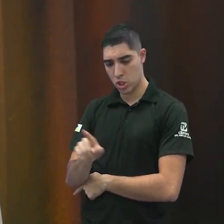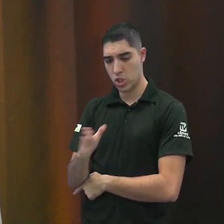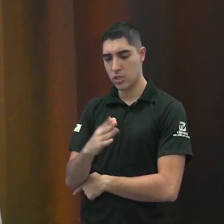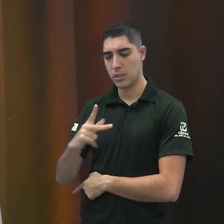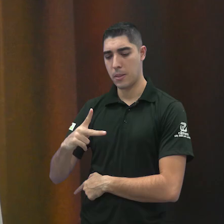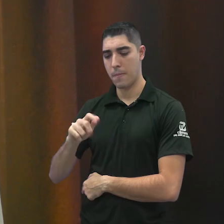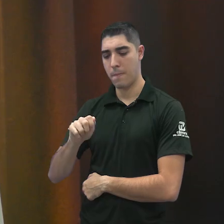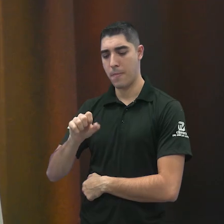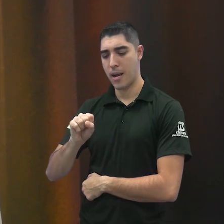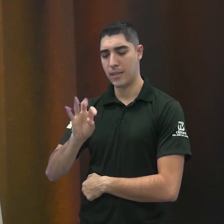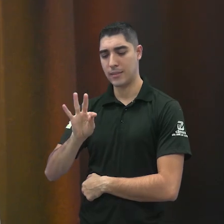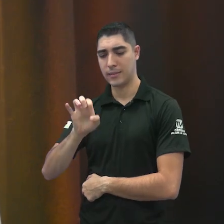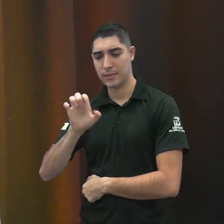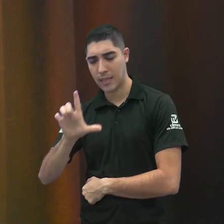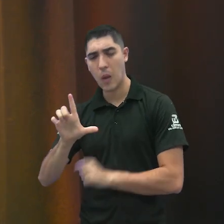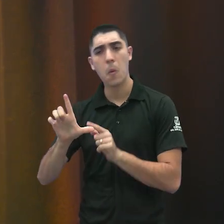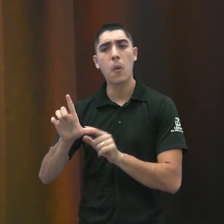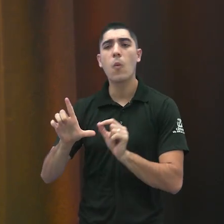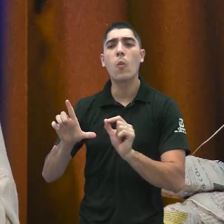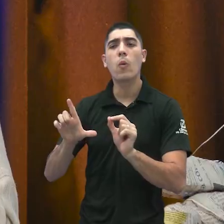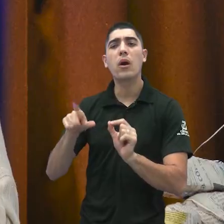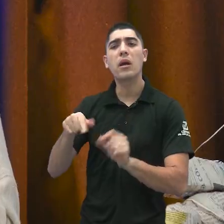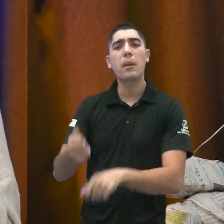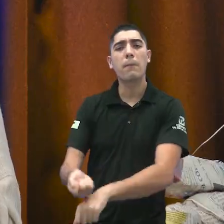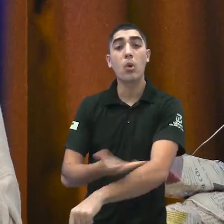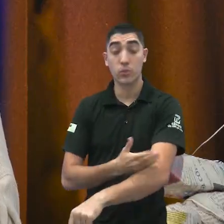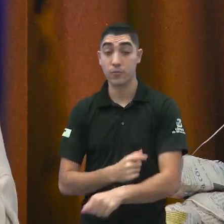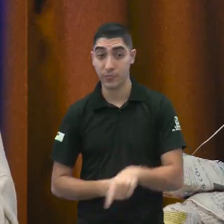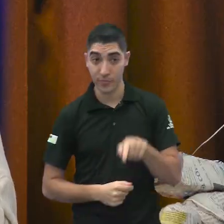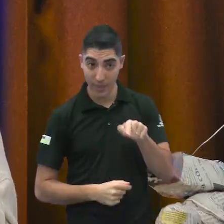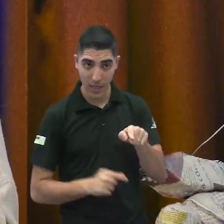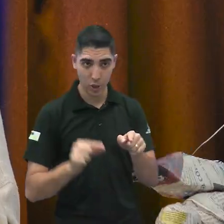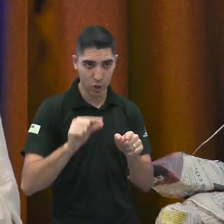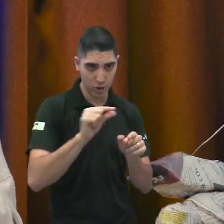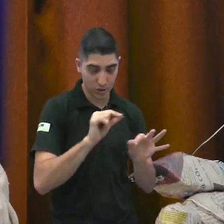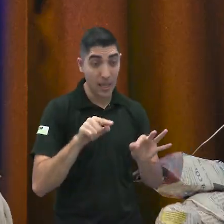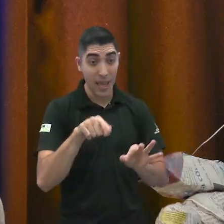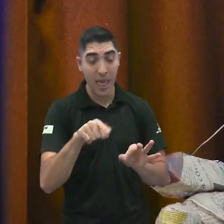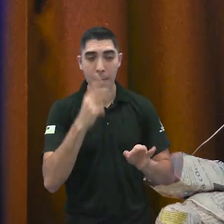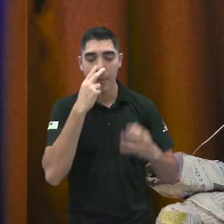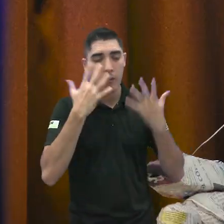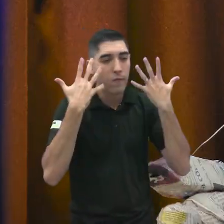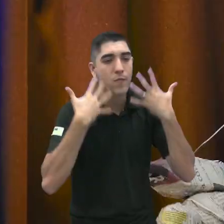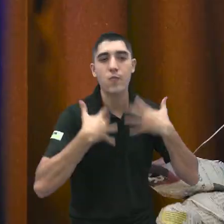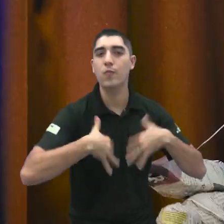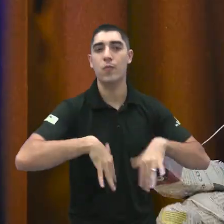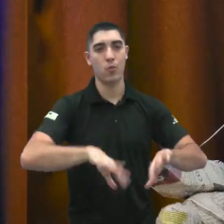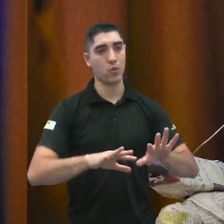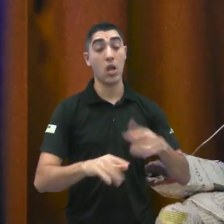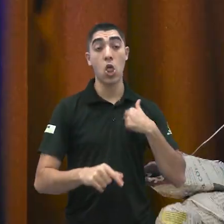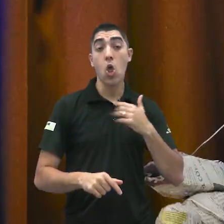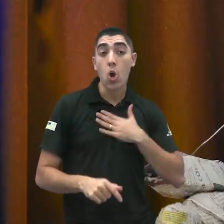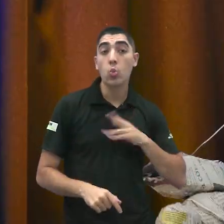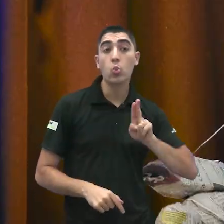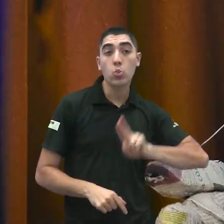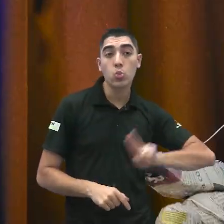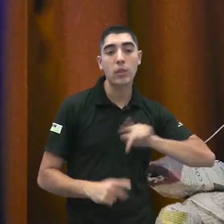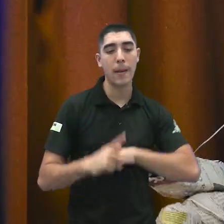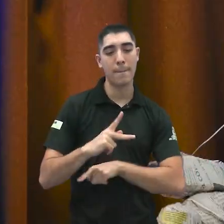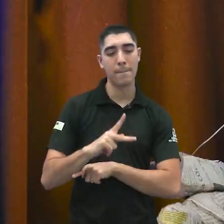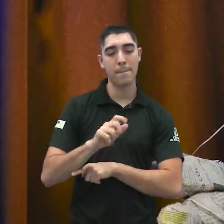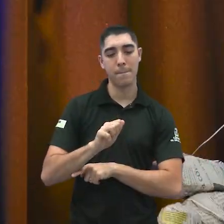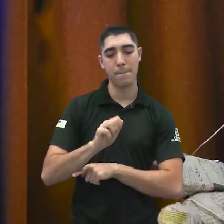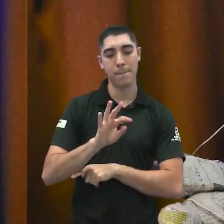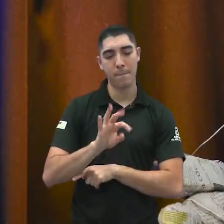Qual é a relação do giz pastel e a emoção? O giz pastel, ele é muito fluido. Eu gosto de trabalhar com pastel oleoso